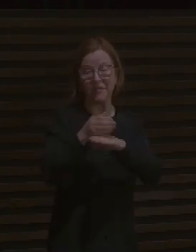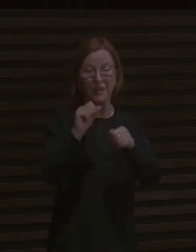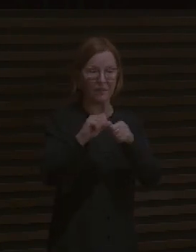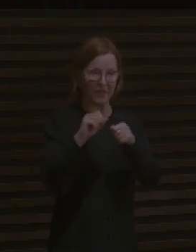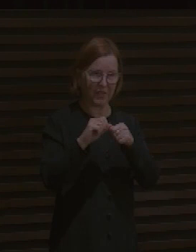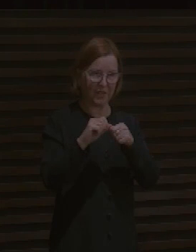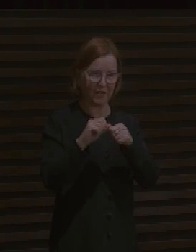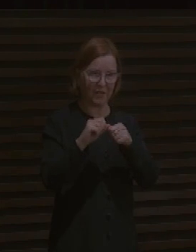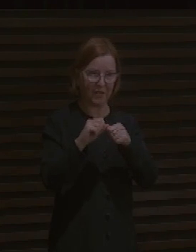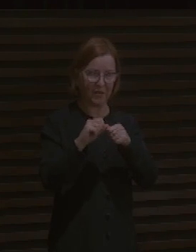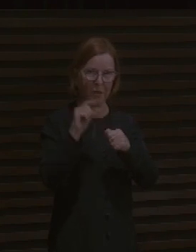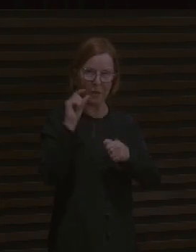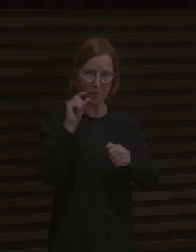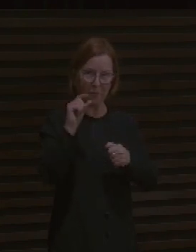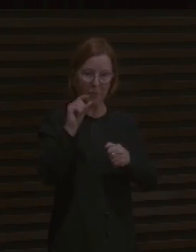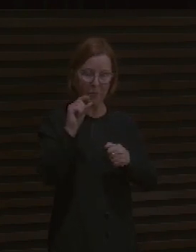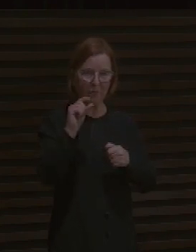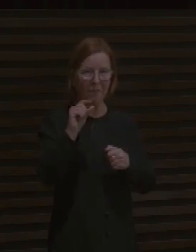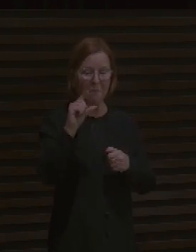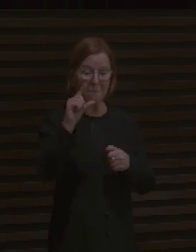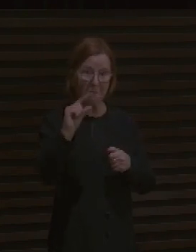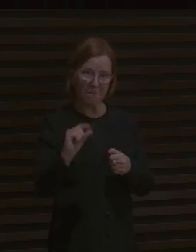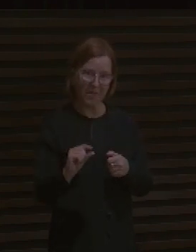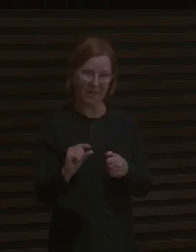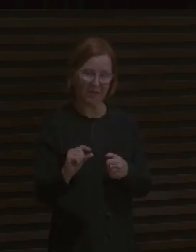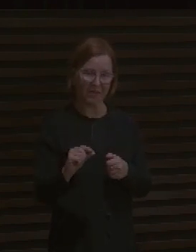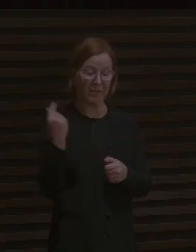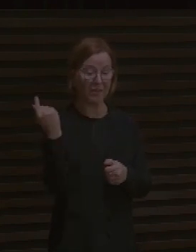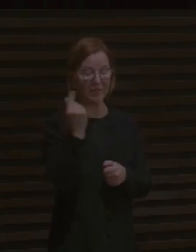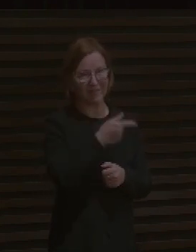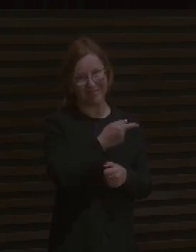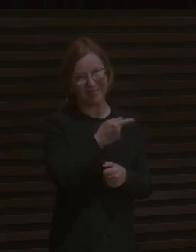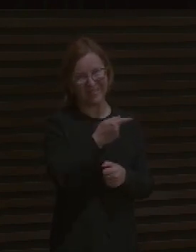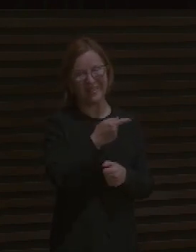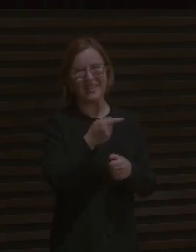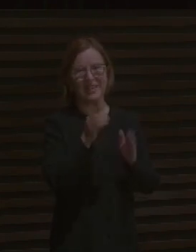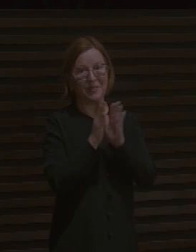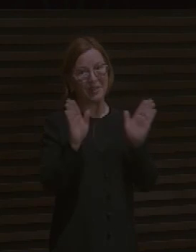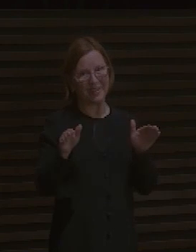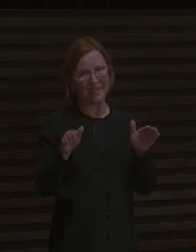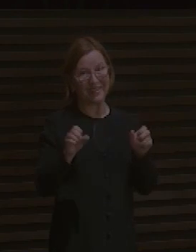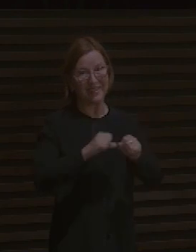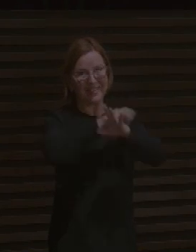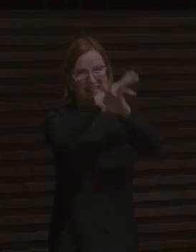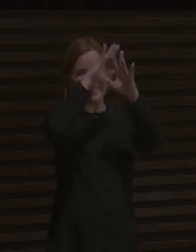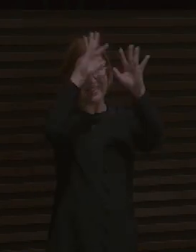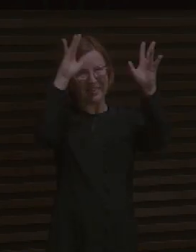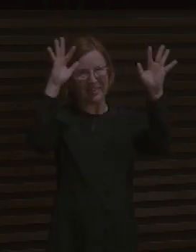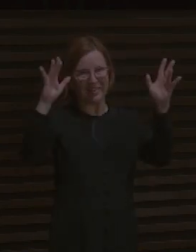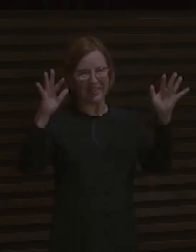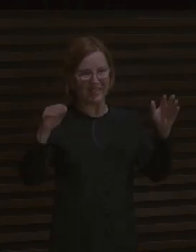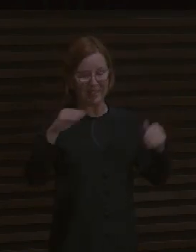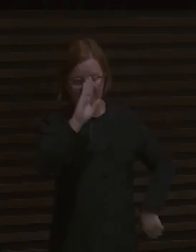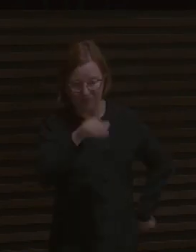Fizeste-o por um pouco menor do que os anjos, e de glória